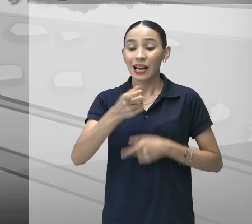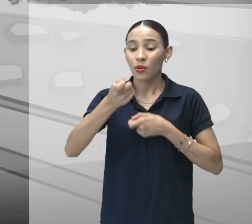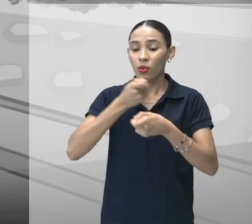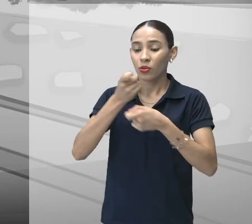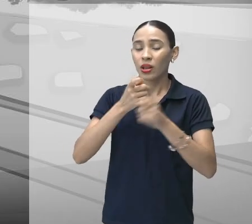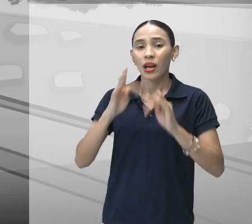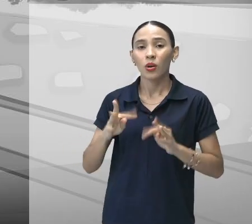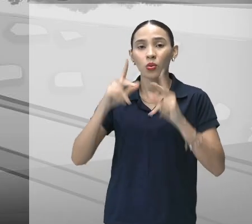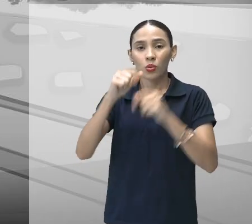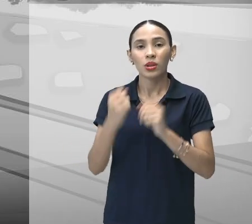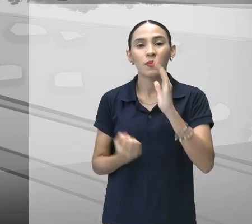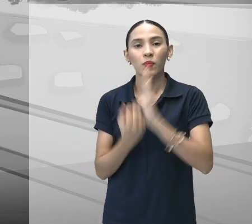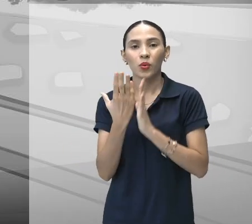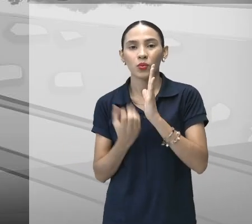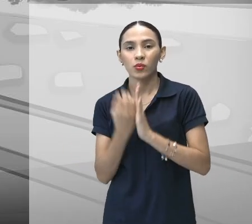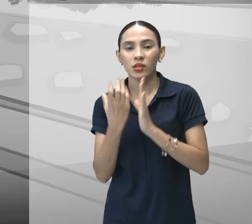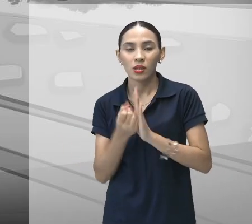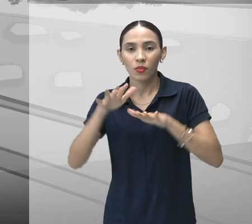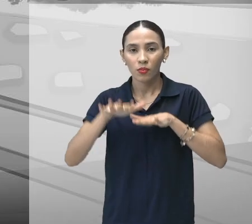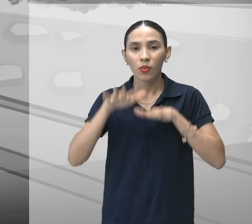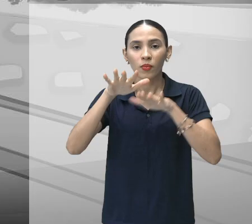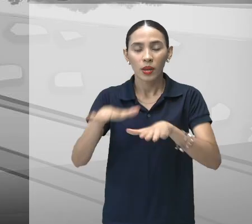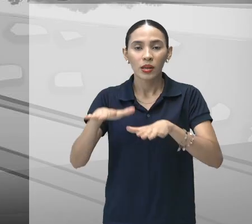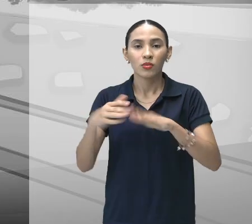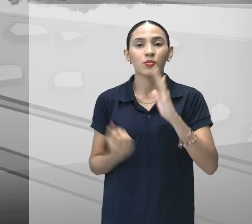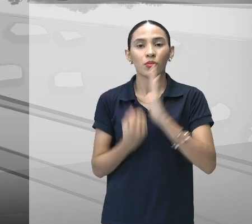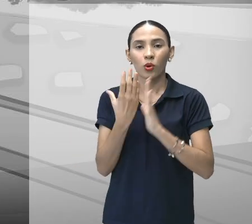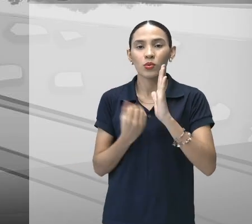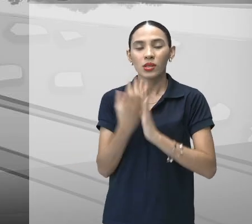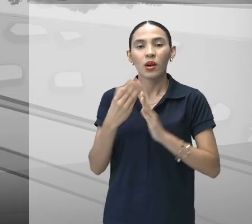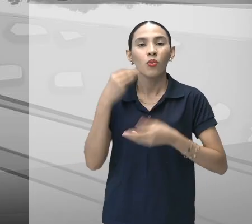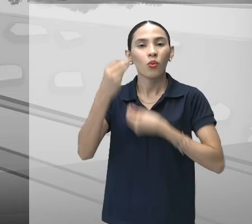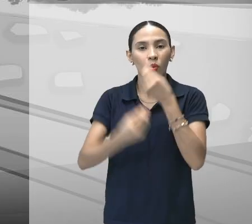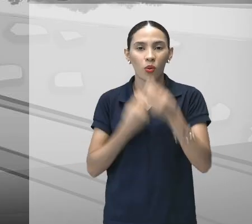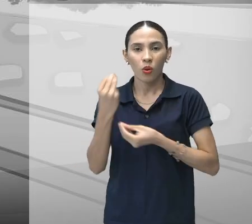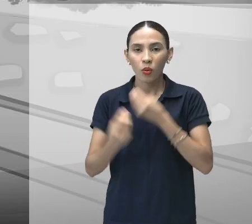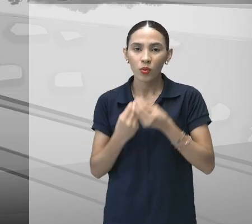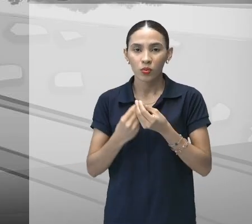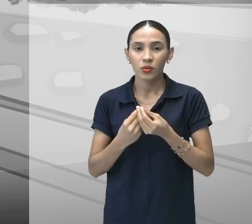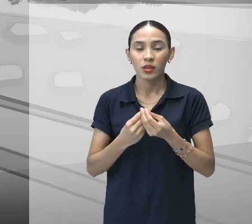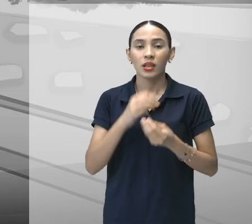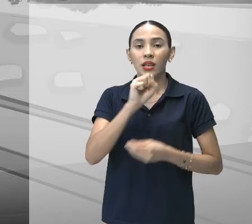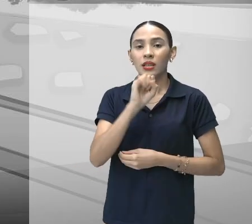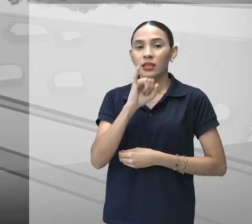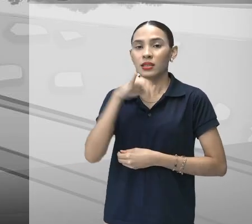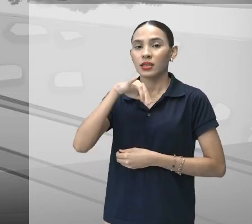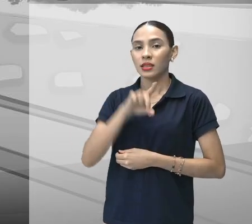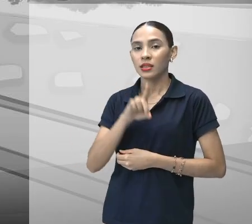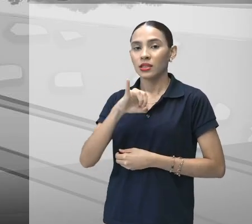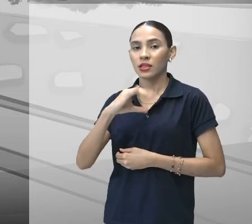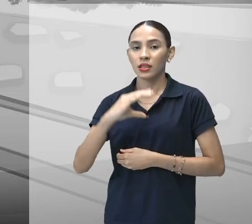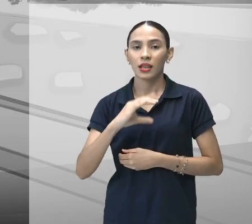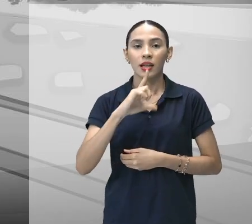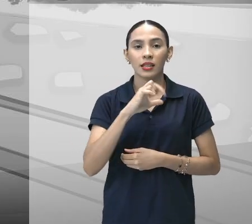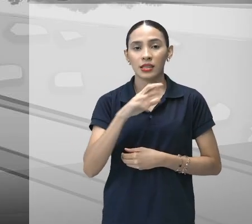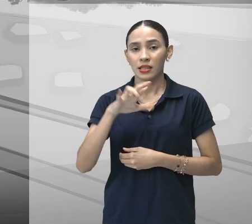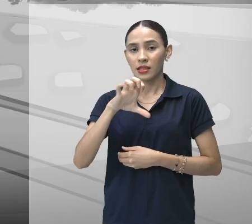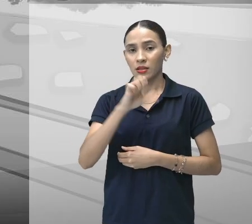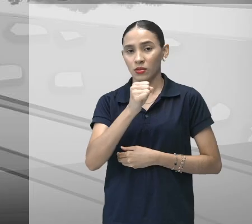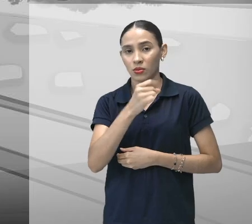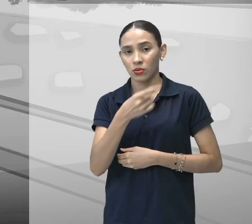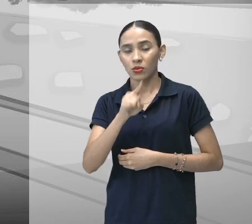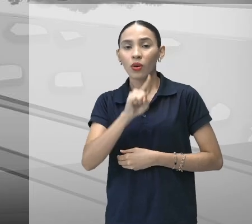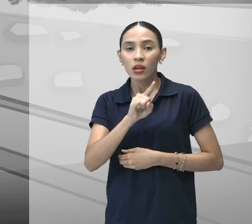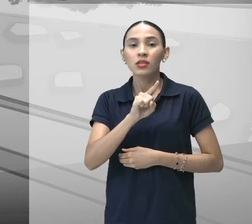setor produtivo, todo o movimento operário, através das chamadas sindicalizações, onde ele,